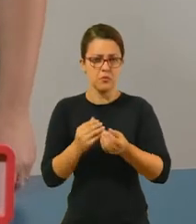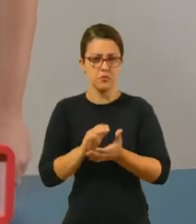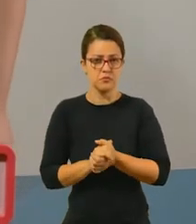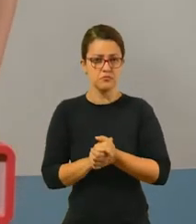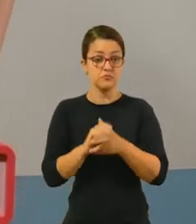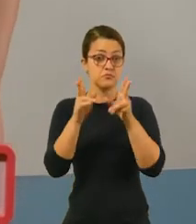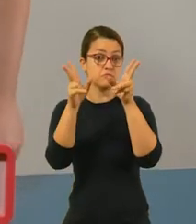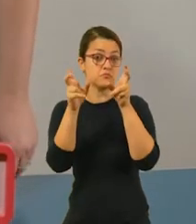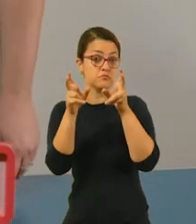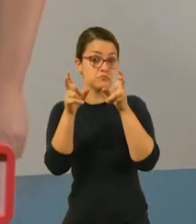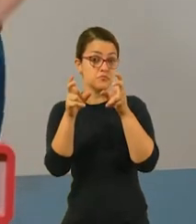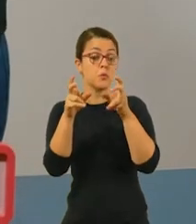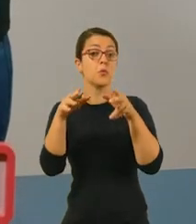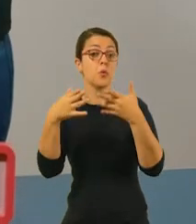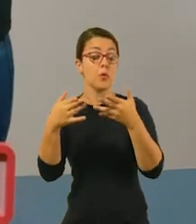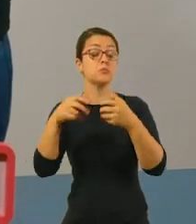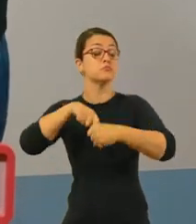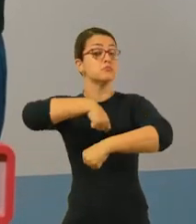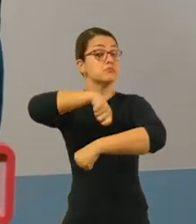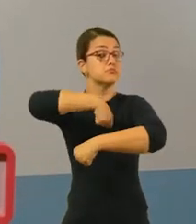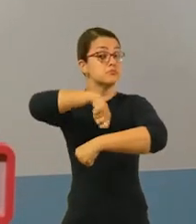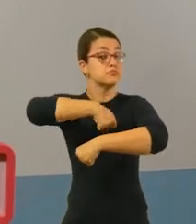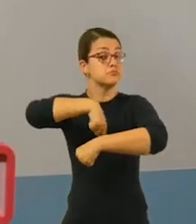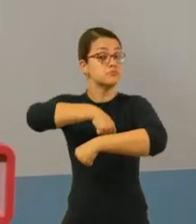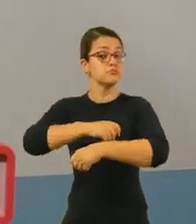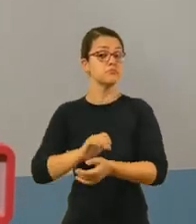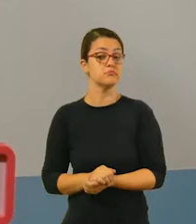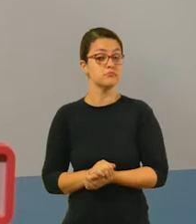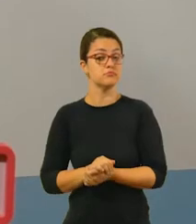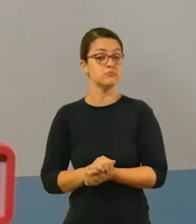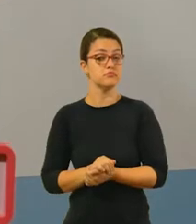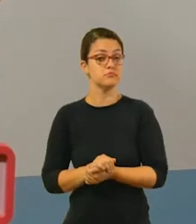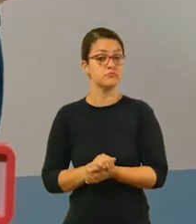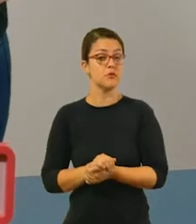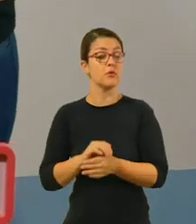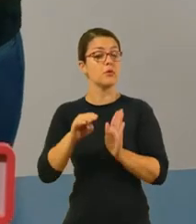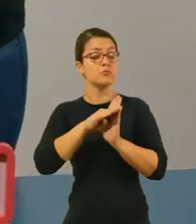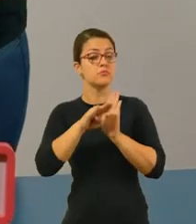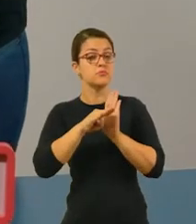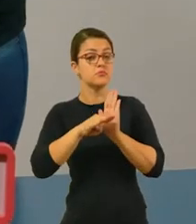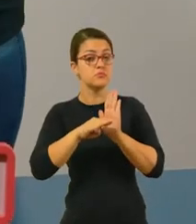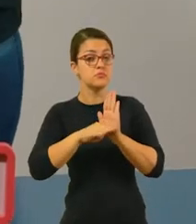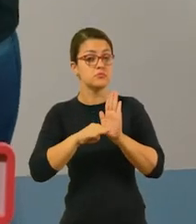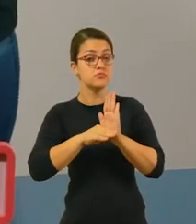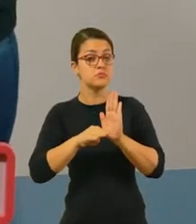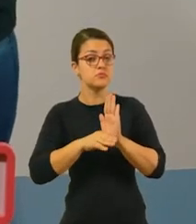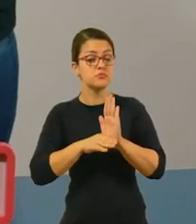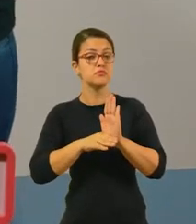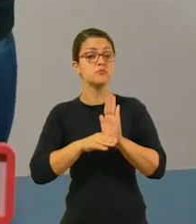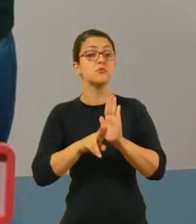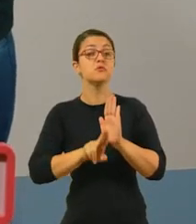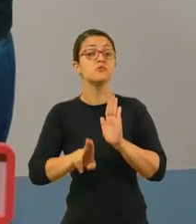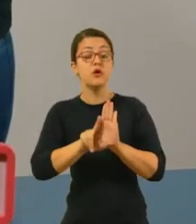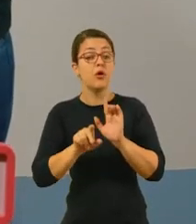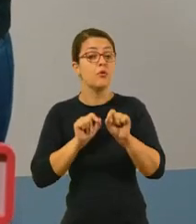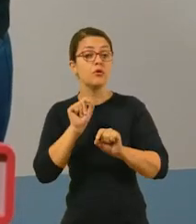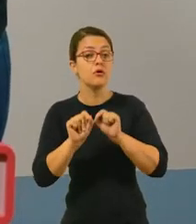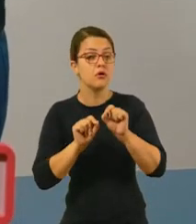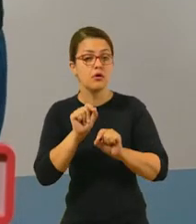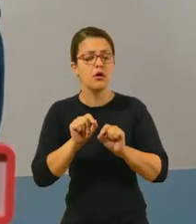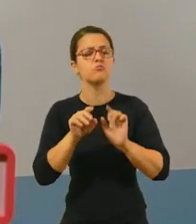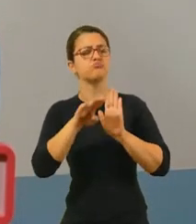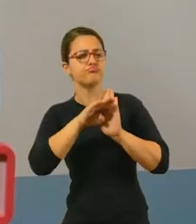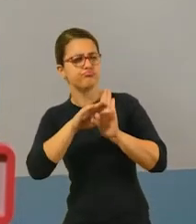com título, que é o nome da receita, os ingredientes com uma lista e a quantidade de